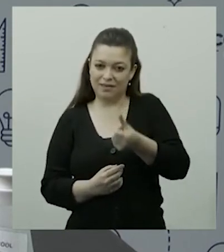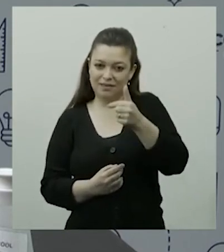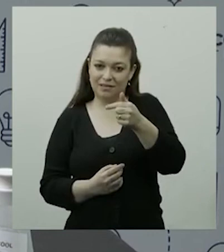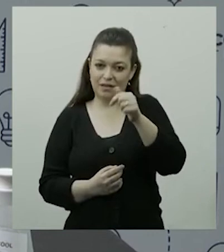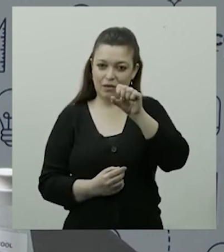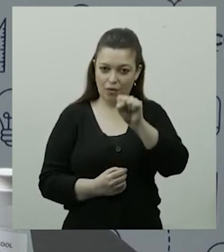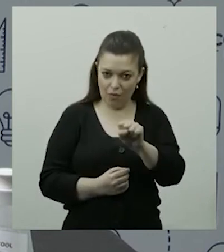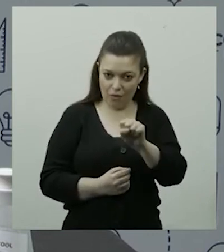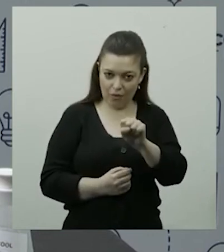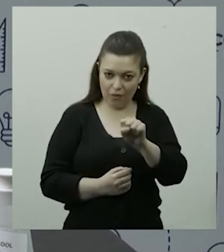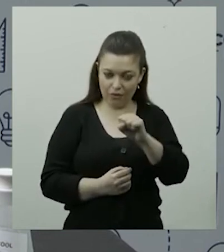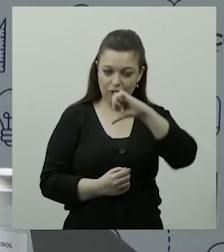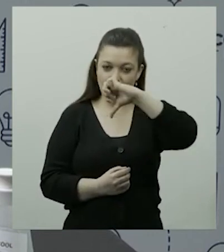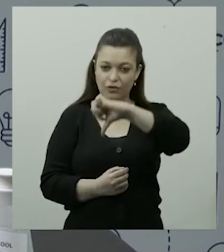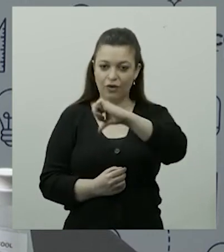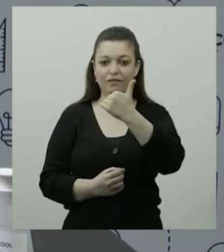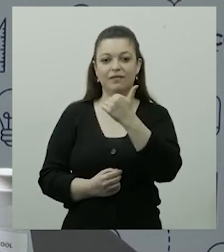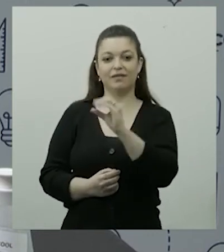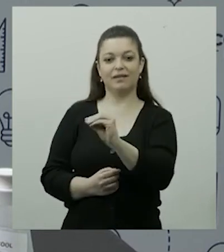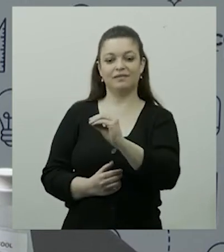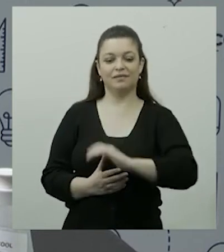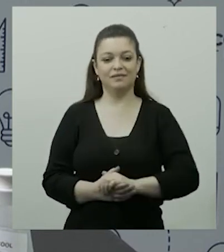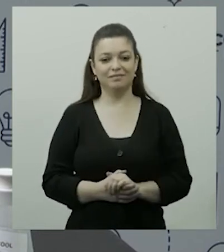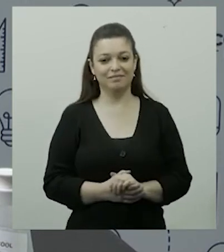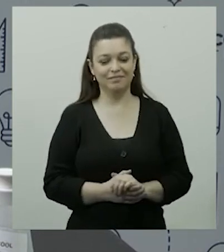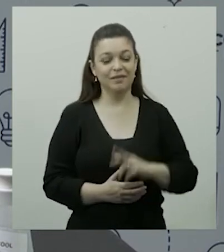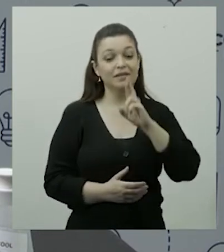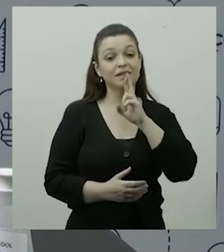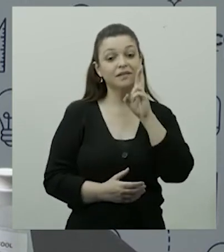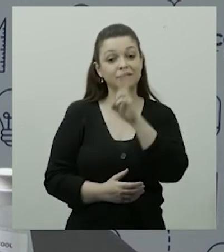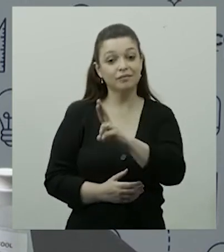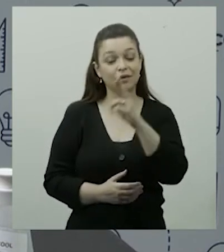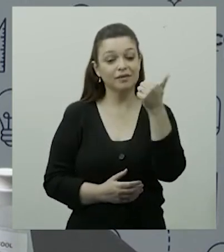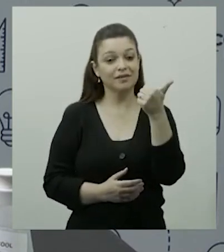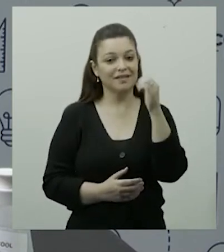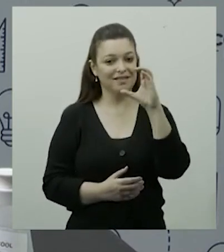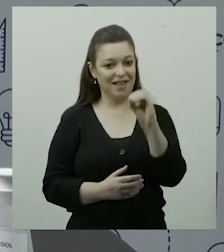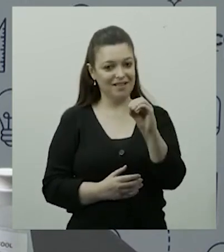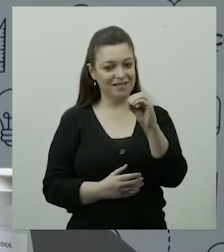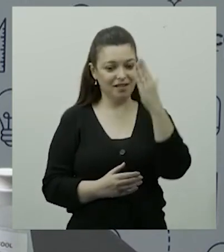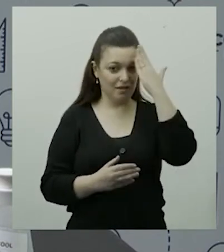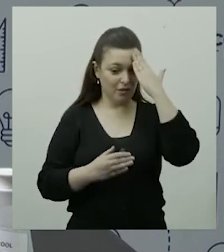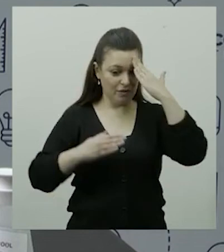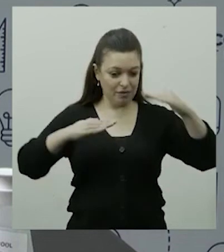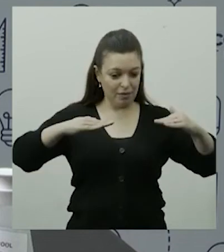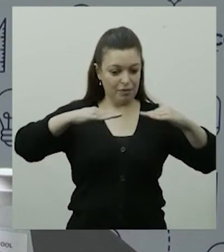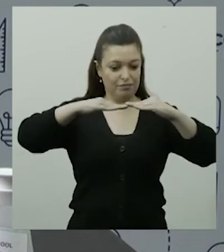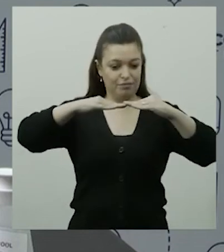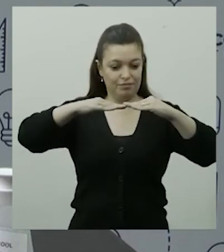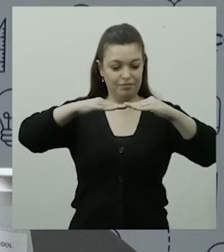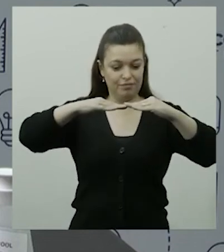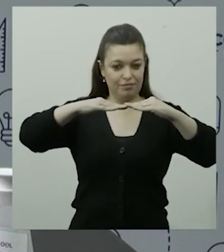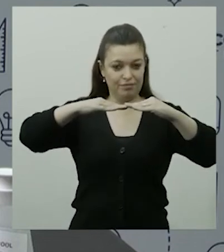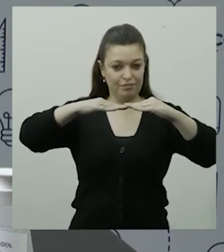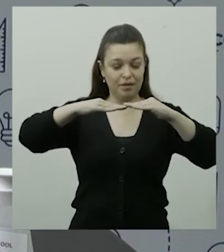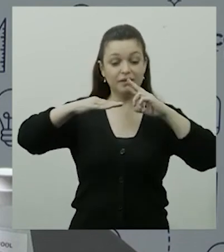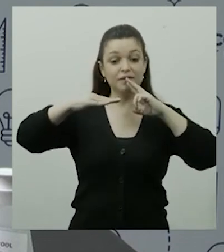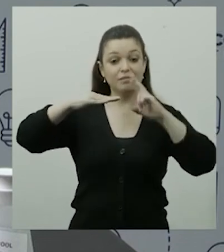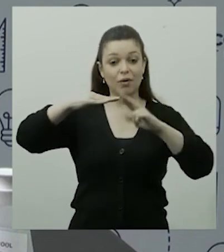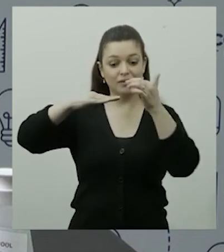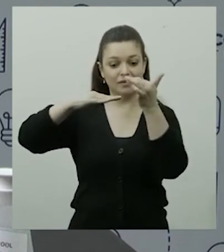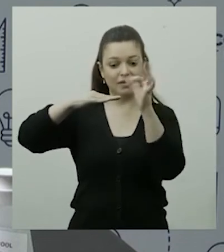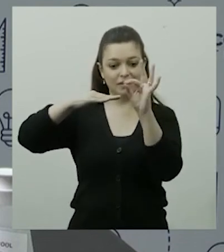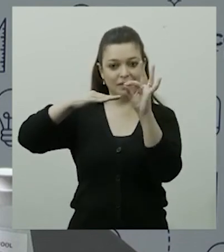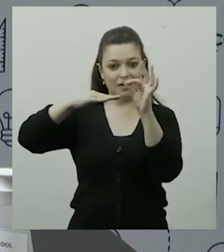7, 8, 9, 10. Então, a próxima peça do dominó, a resposta